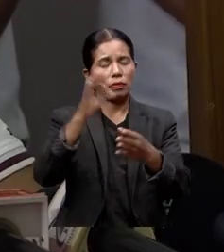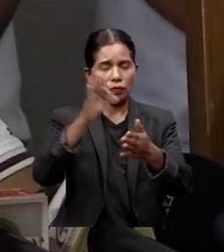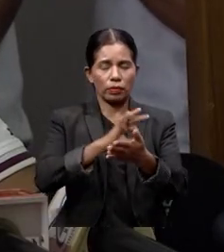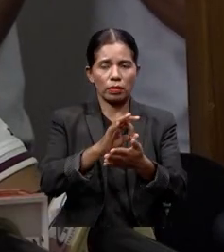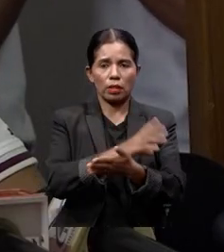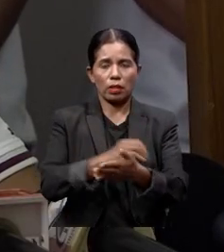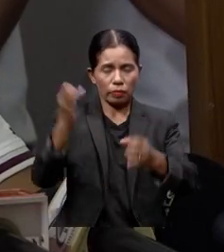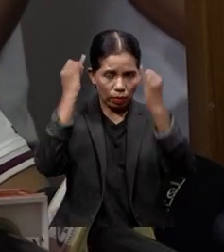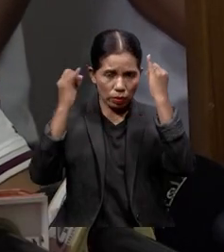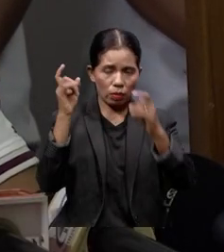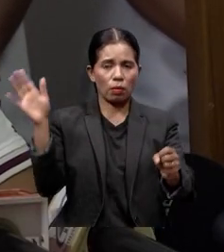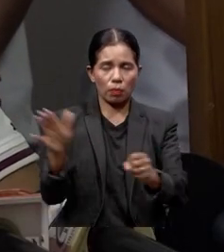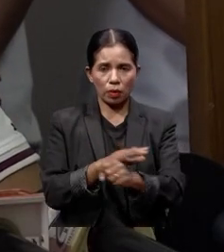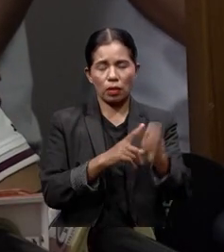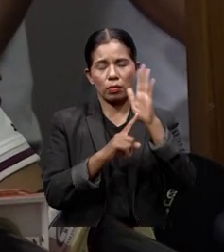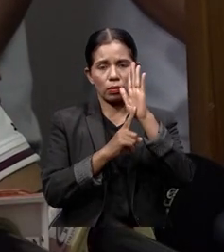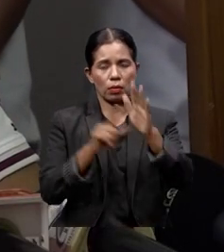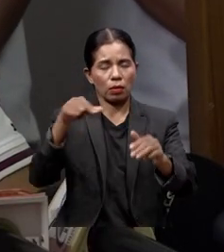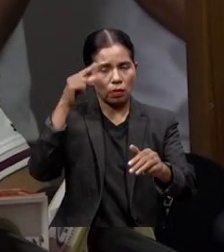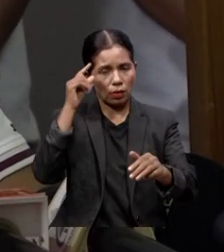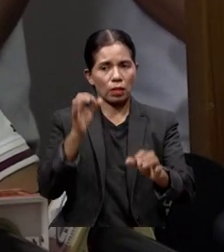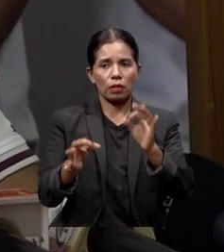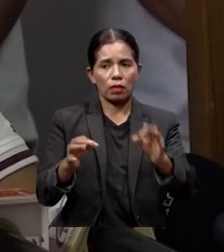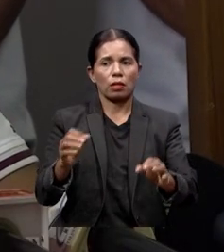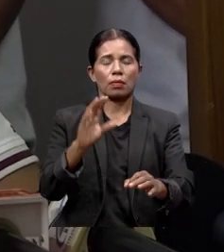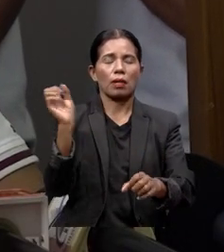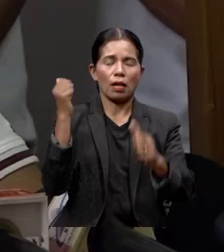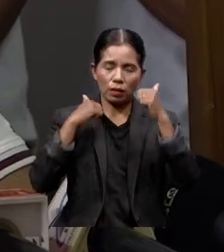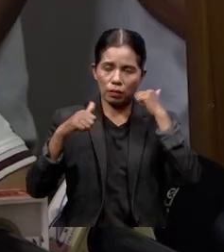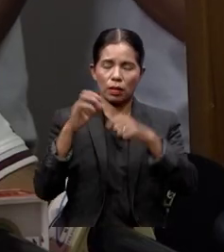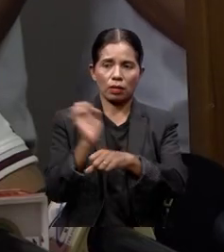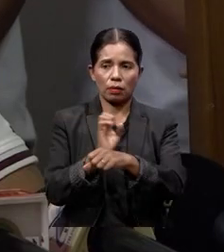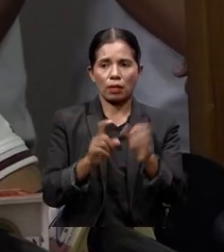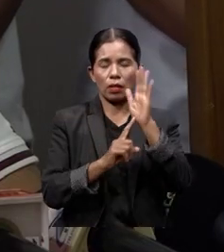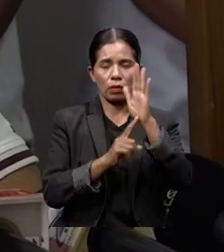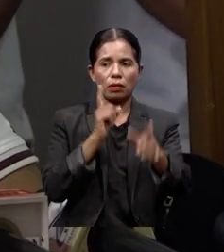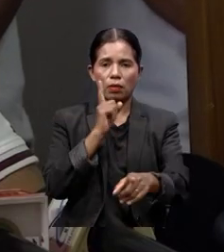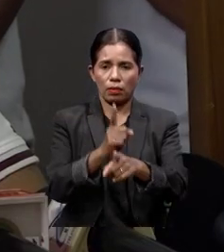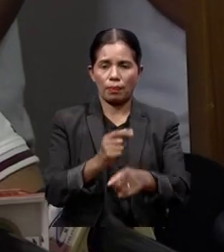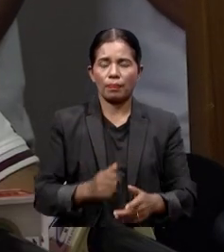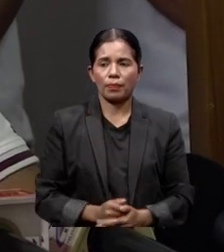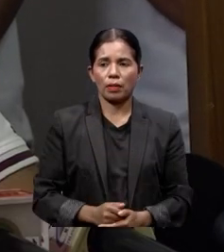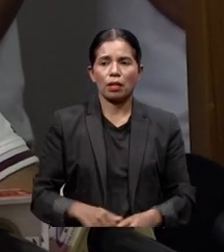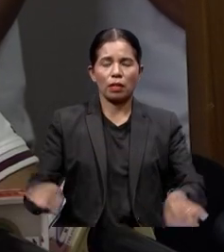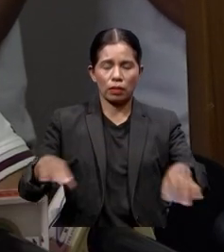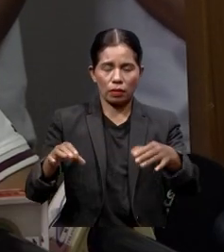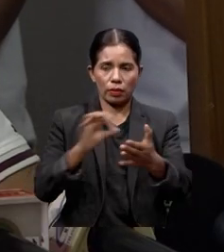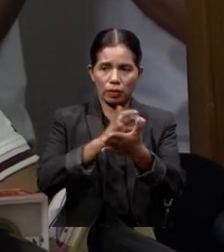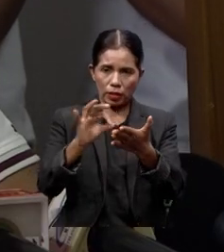todo o governo, não é até intervenção rumo ao governo, nem a atividade econômica, era ilara, bela informação no los. Serviço